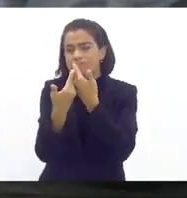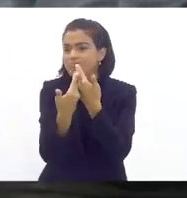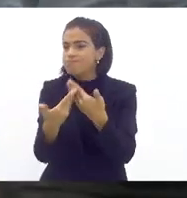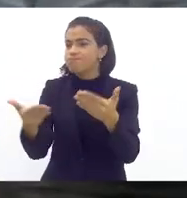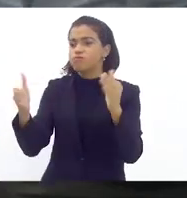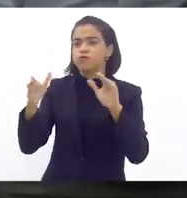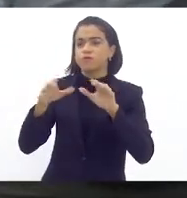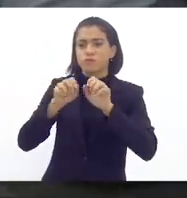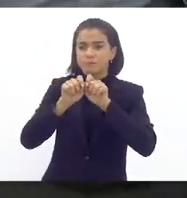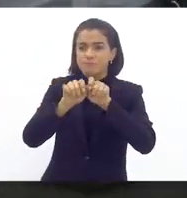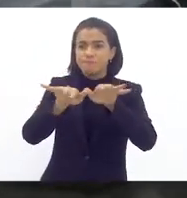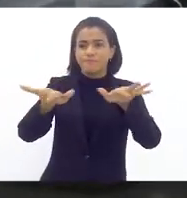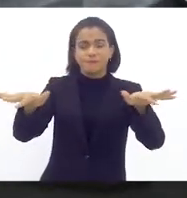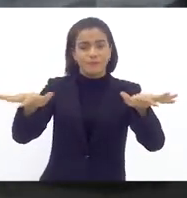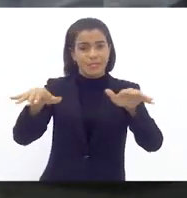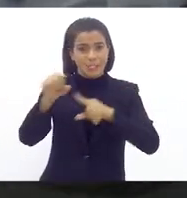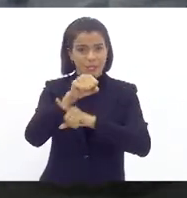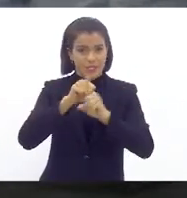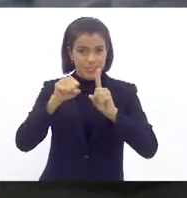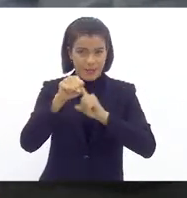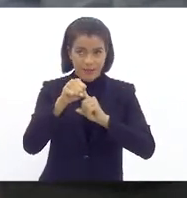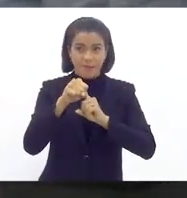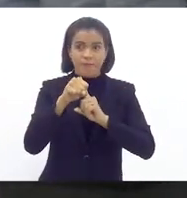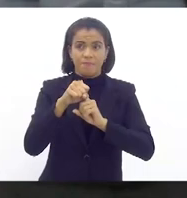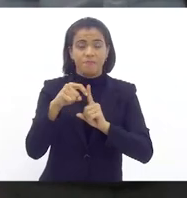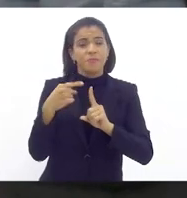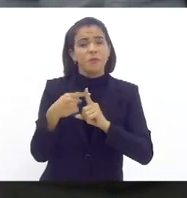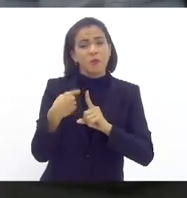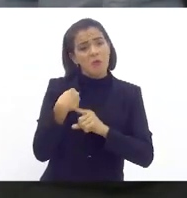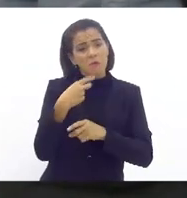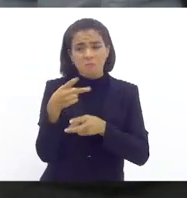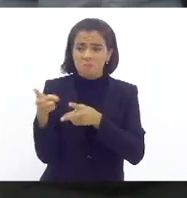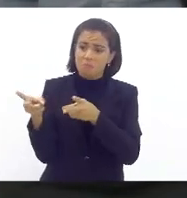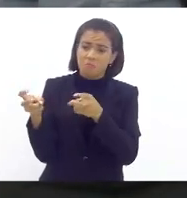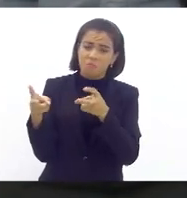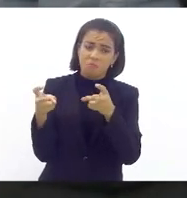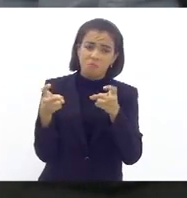colocado para toda a sociedade. porque nós podemos ver